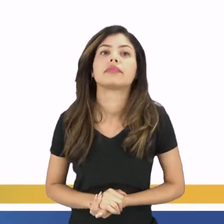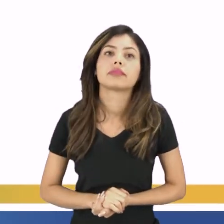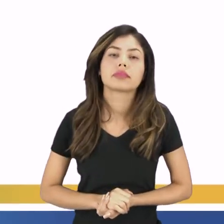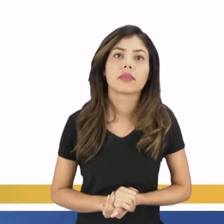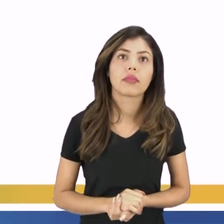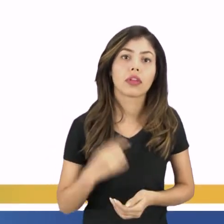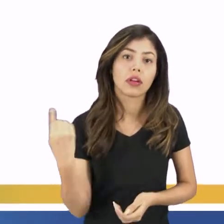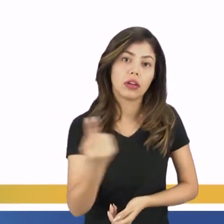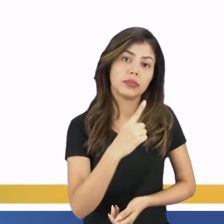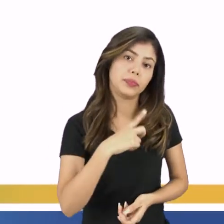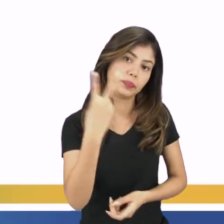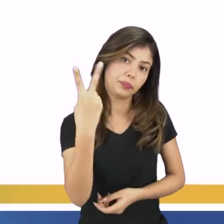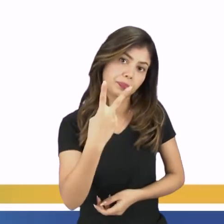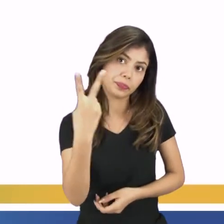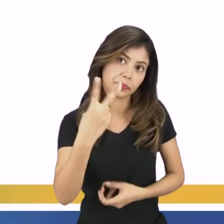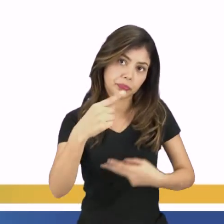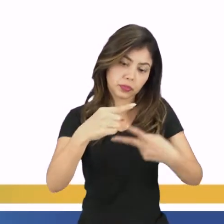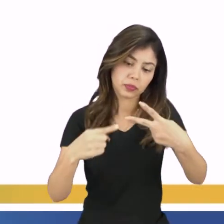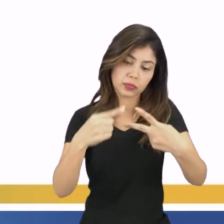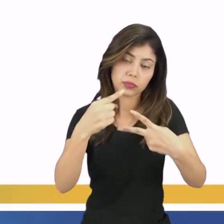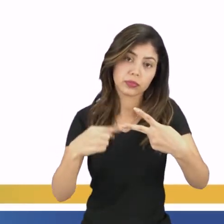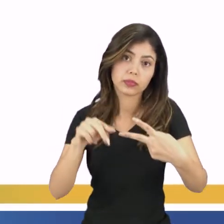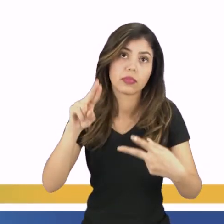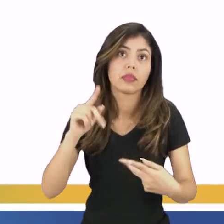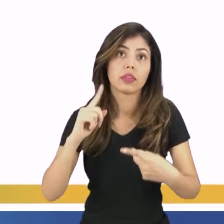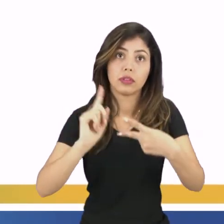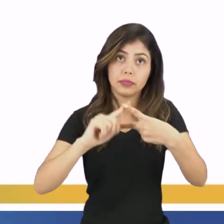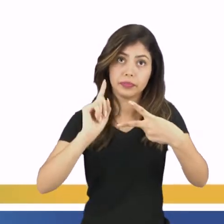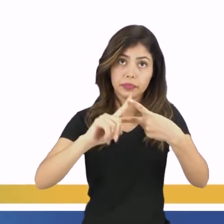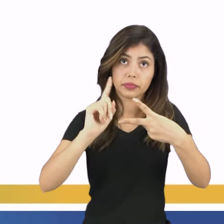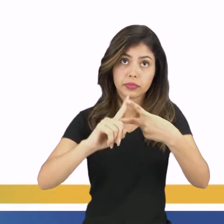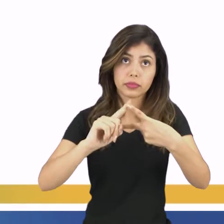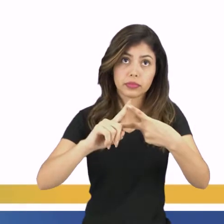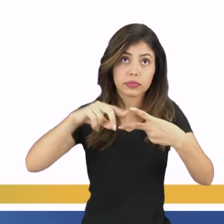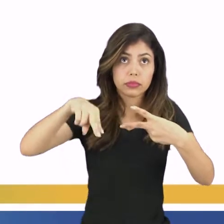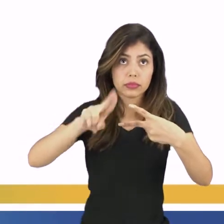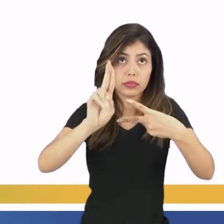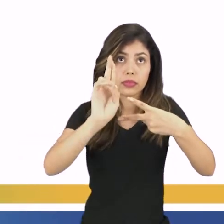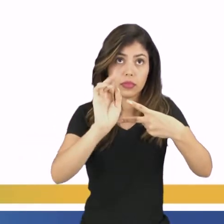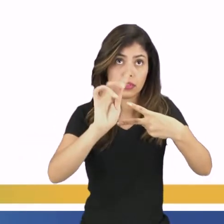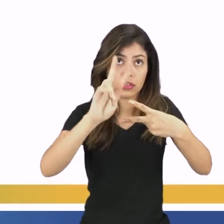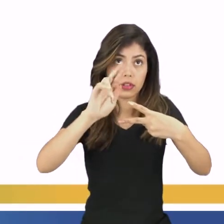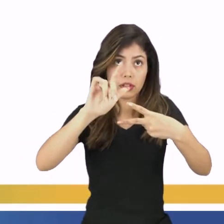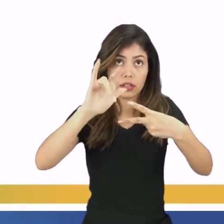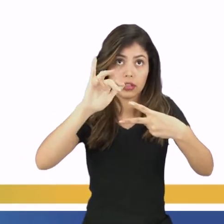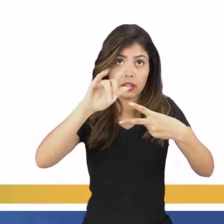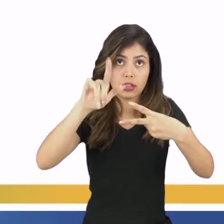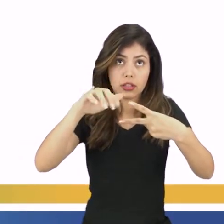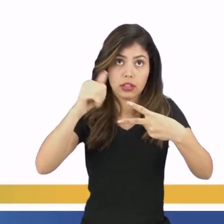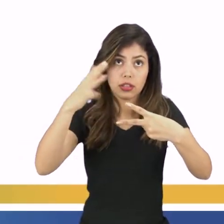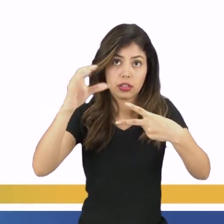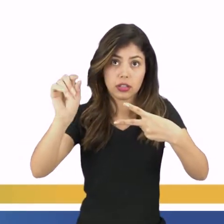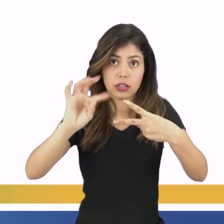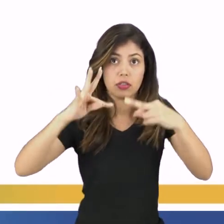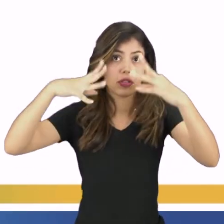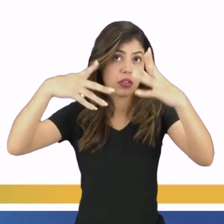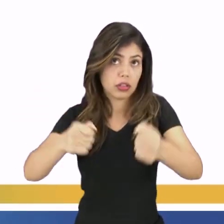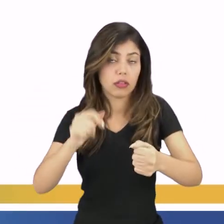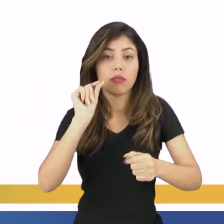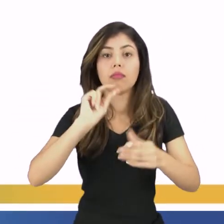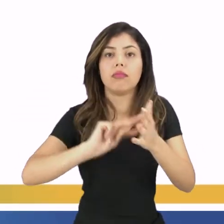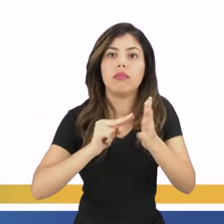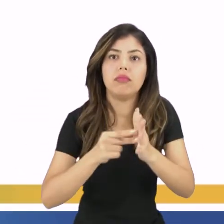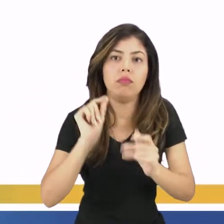E nós temos dois tipos de neutralização. A primeira é a neutralização total. O que significa